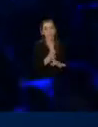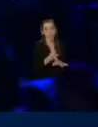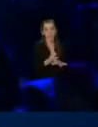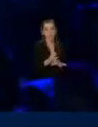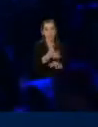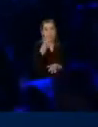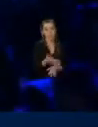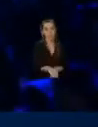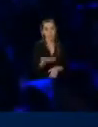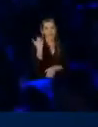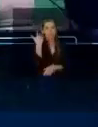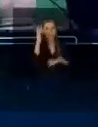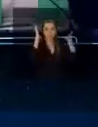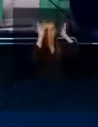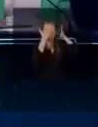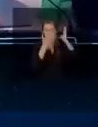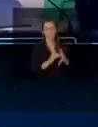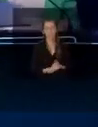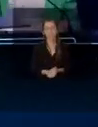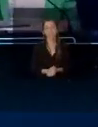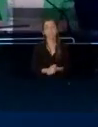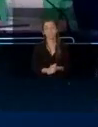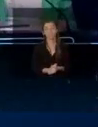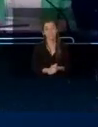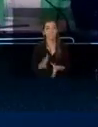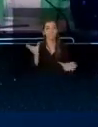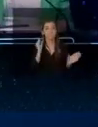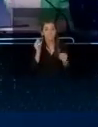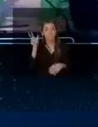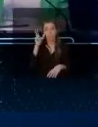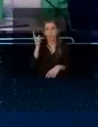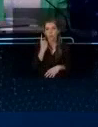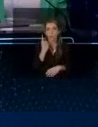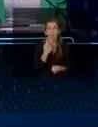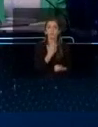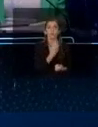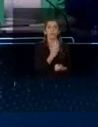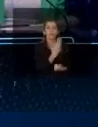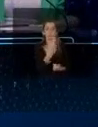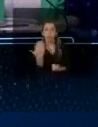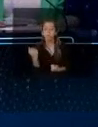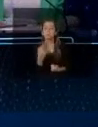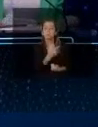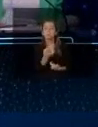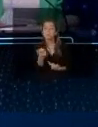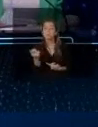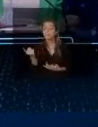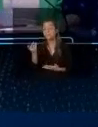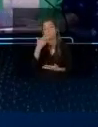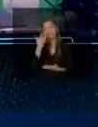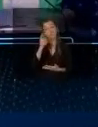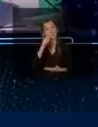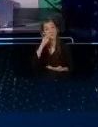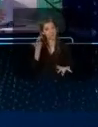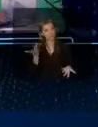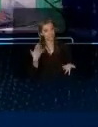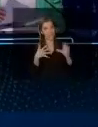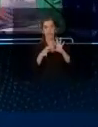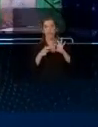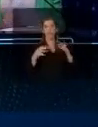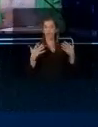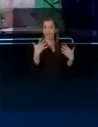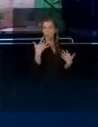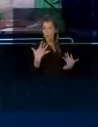pessoas que acreditam naquilo e ele ficou falando que a picanha né e é a mesma coisa que acontece lá na Argentina é a mesma